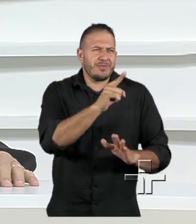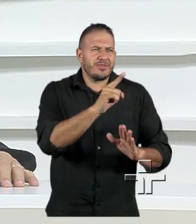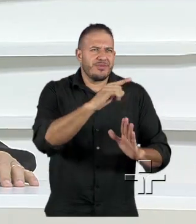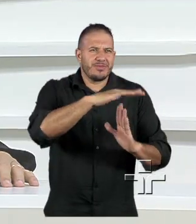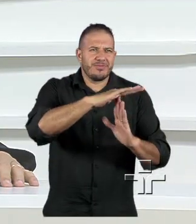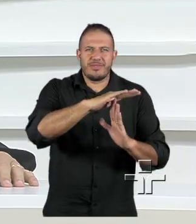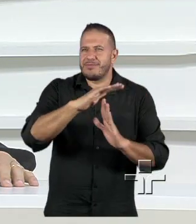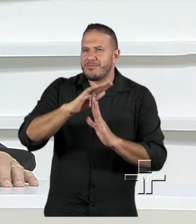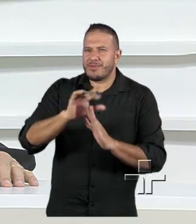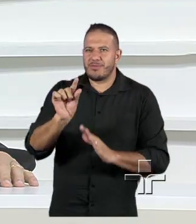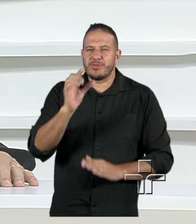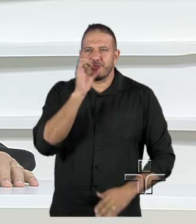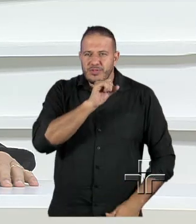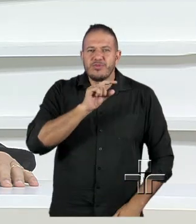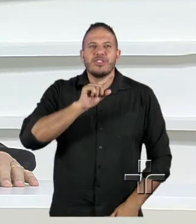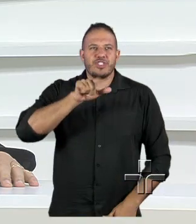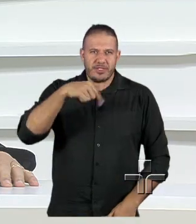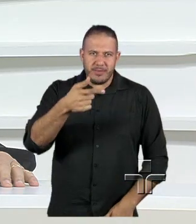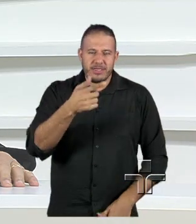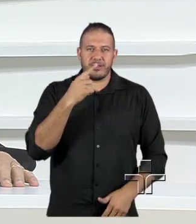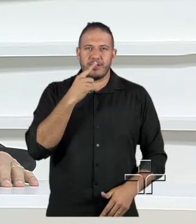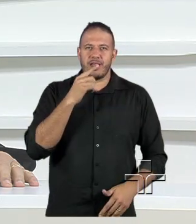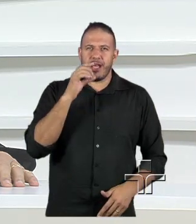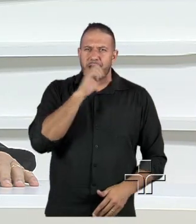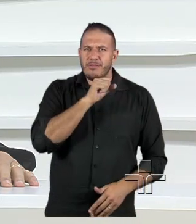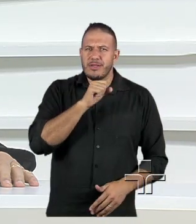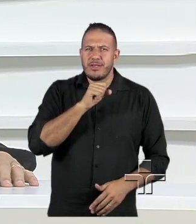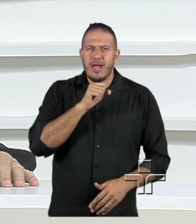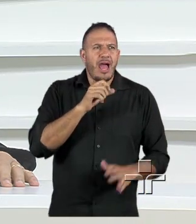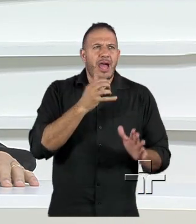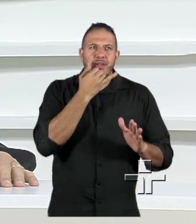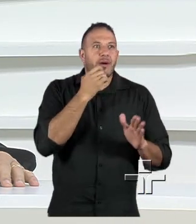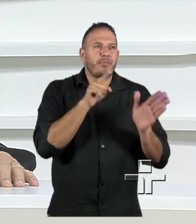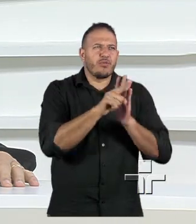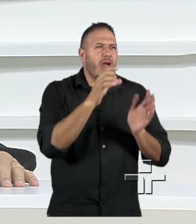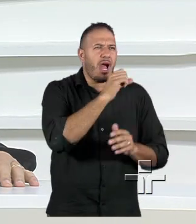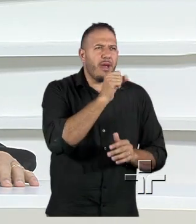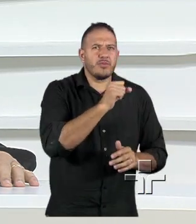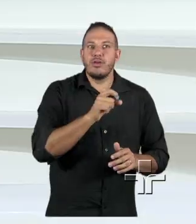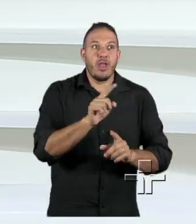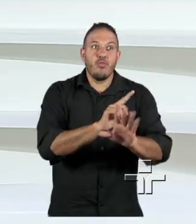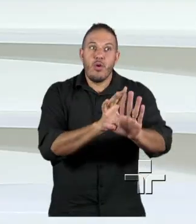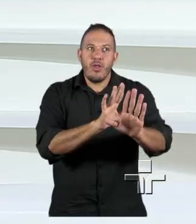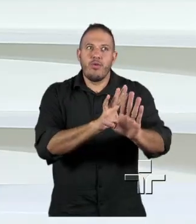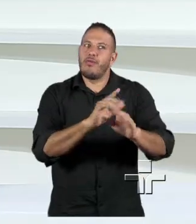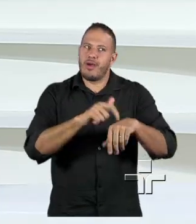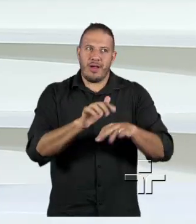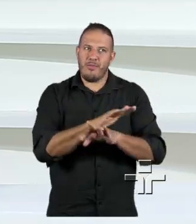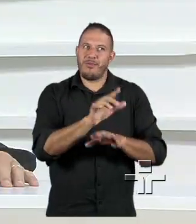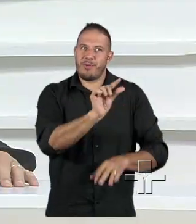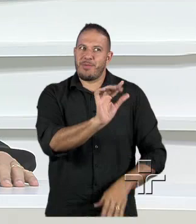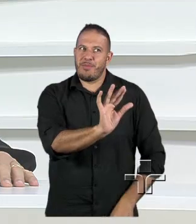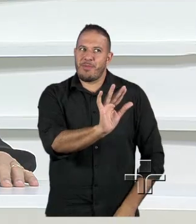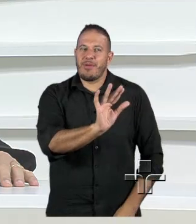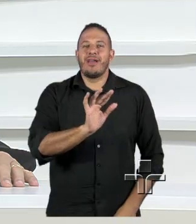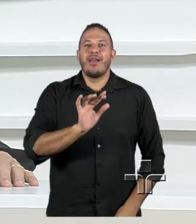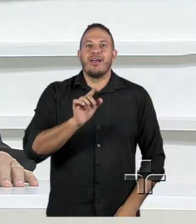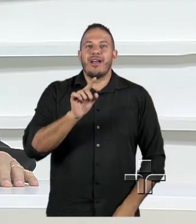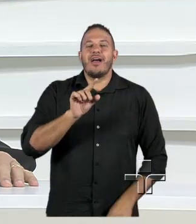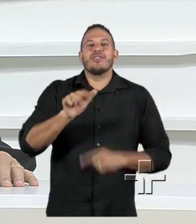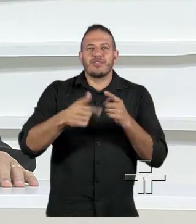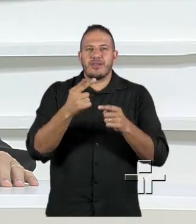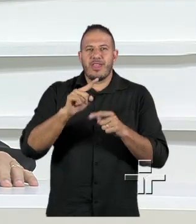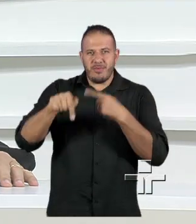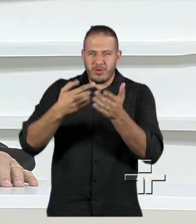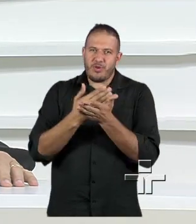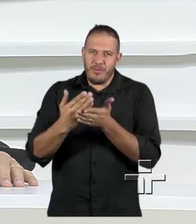André, Thiago, a gente já passa, a gente vai para outro bloco. Bem rápida. Não, a gente... Acabou. Acabou o nosso tempo, a gente começa com o Thiago